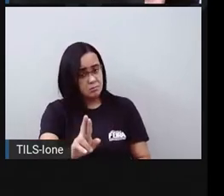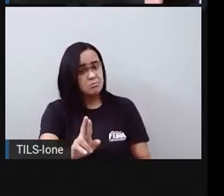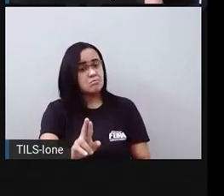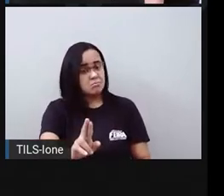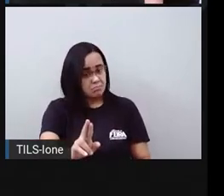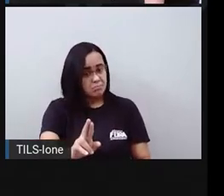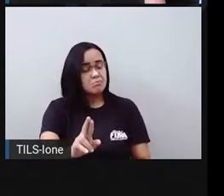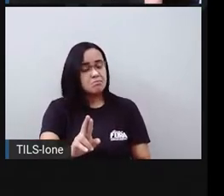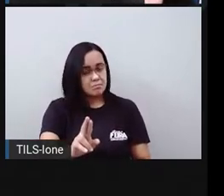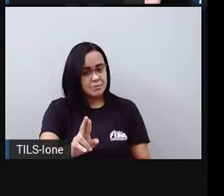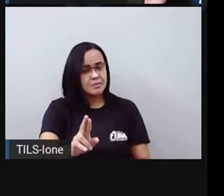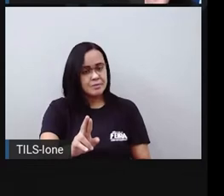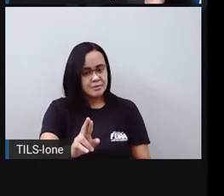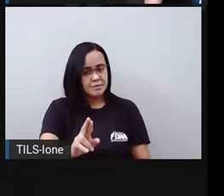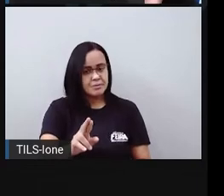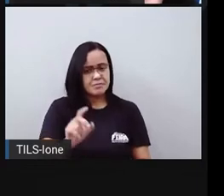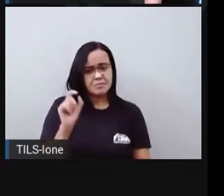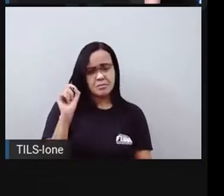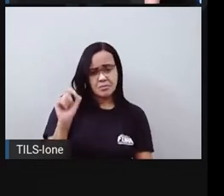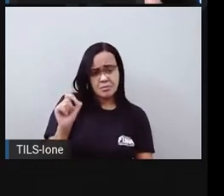pegou.